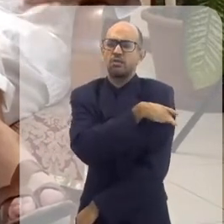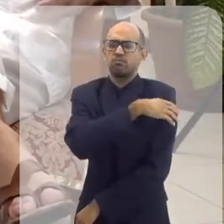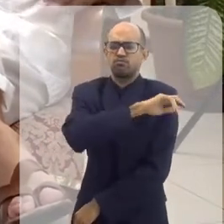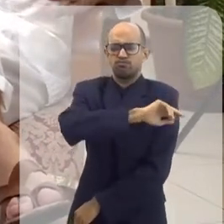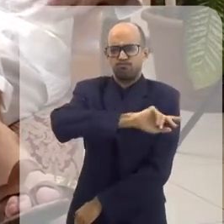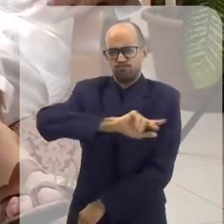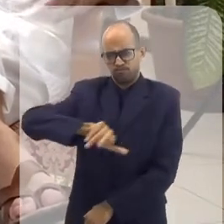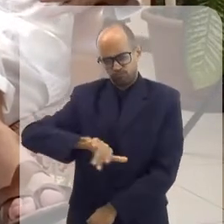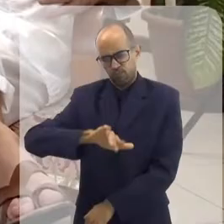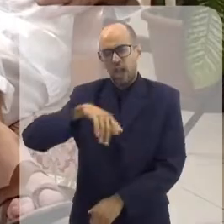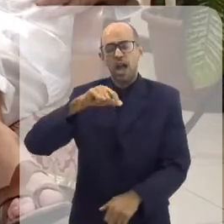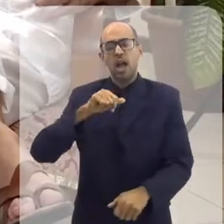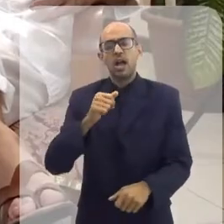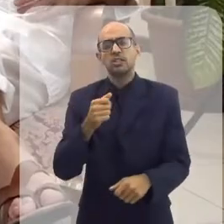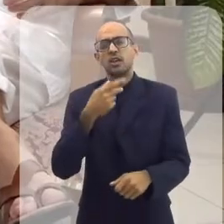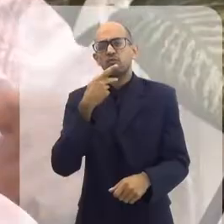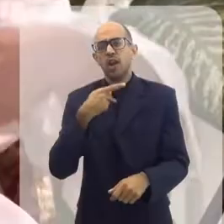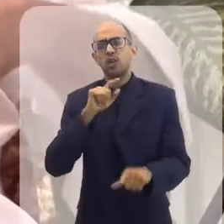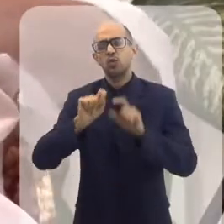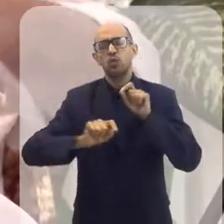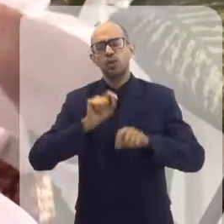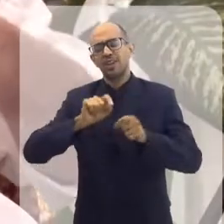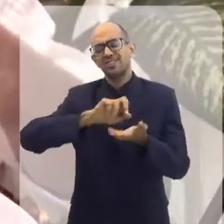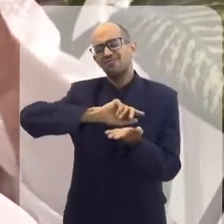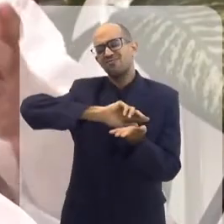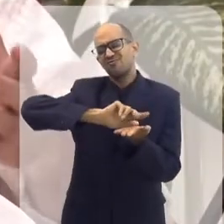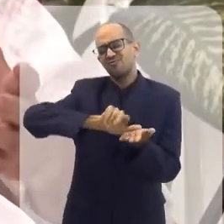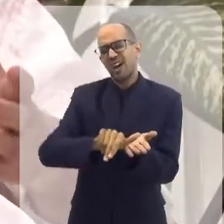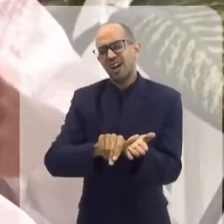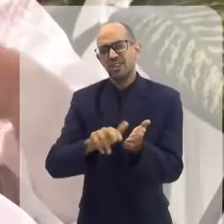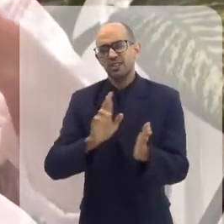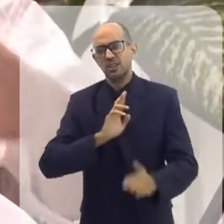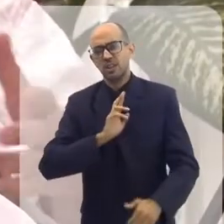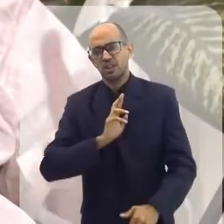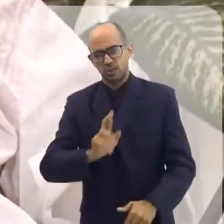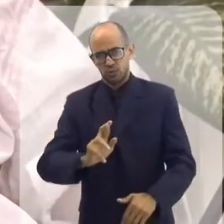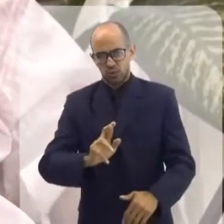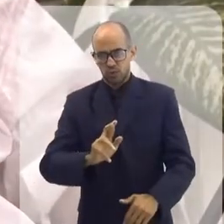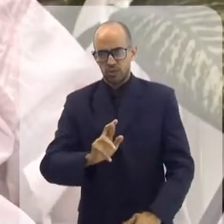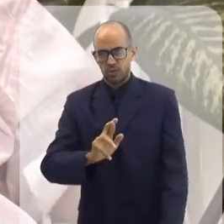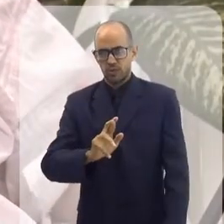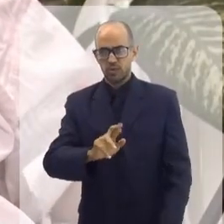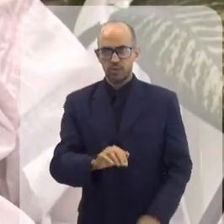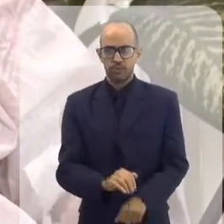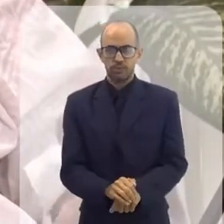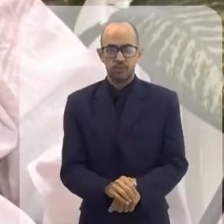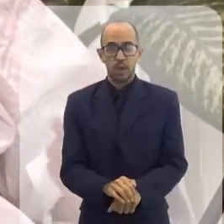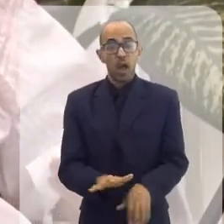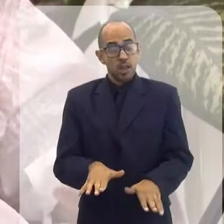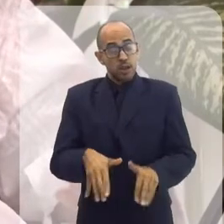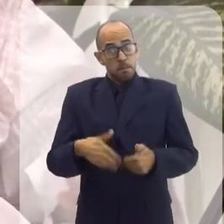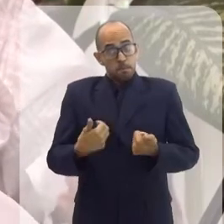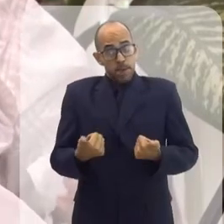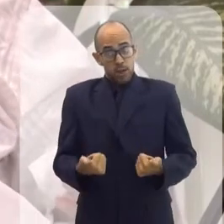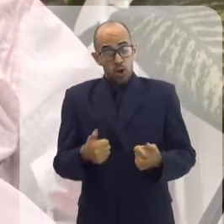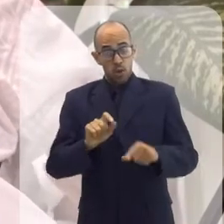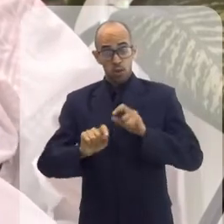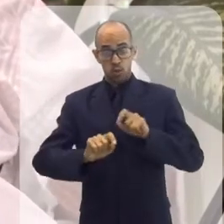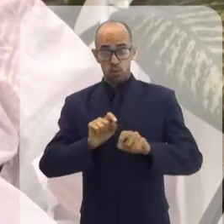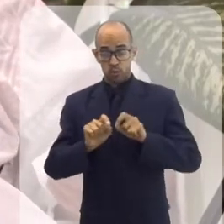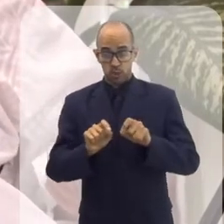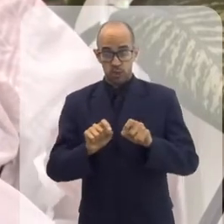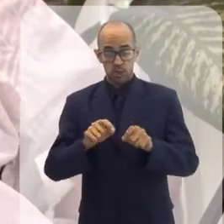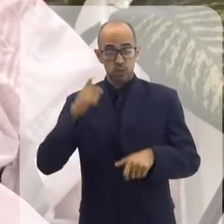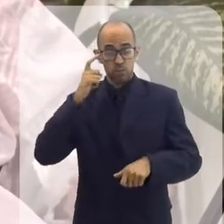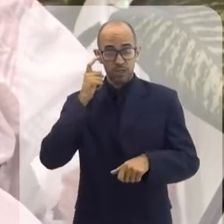a Rigor a rigor nós estamos falando de uma multiplicidade de expressões religiosas melhor seria